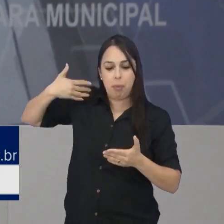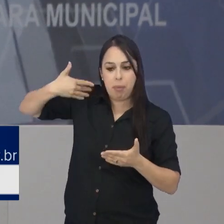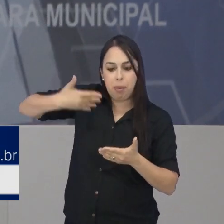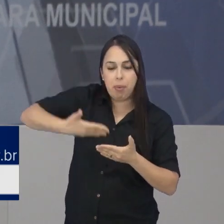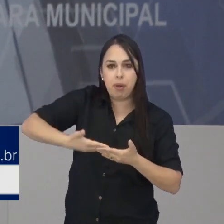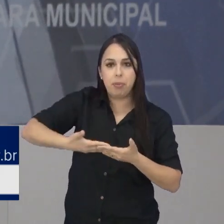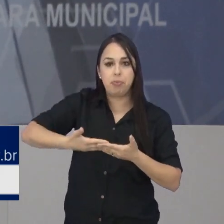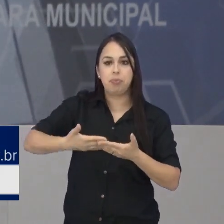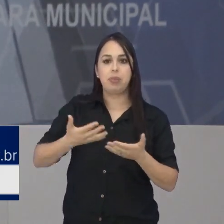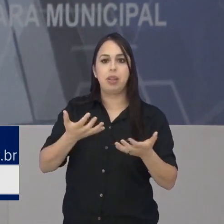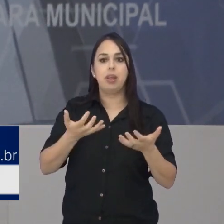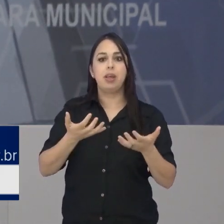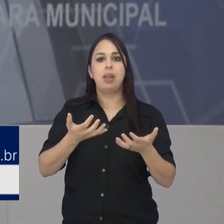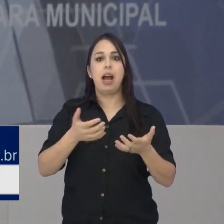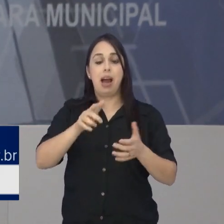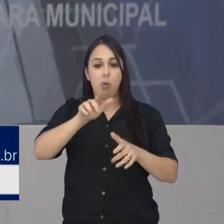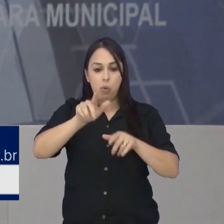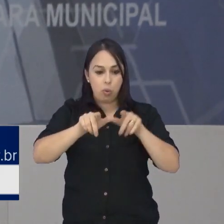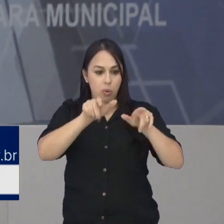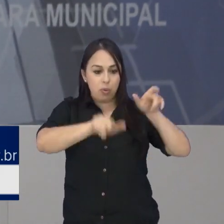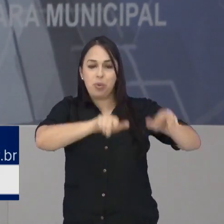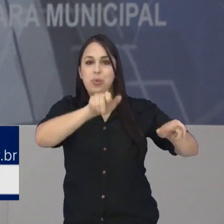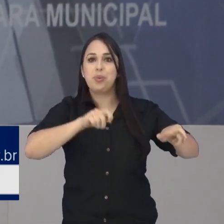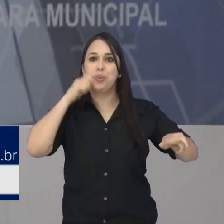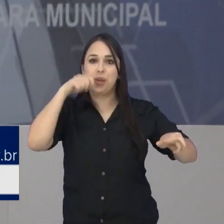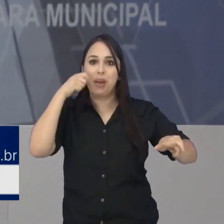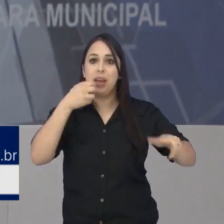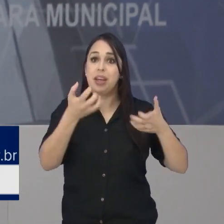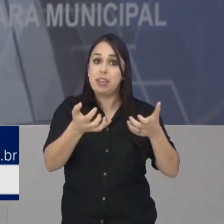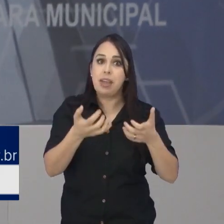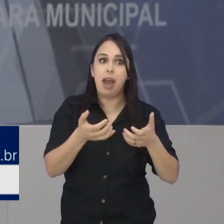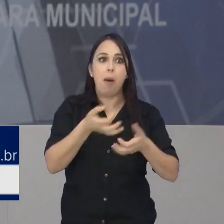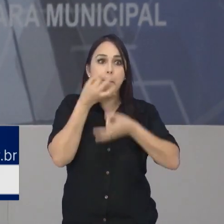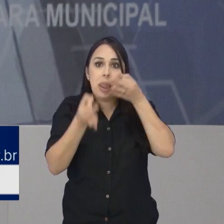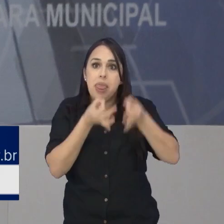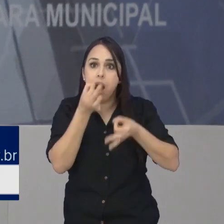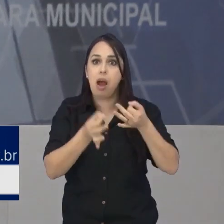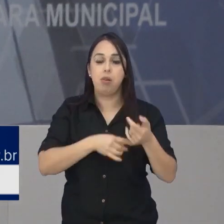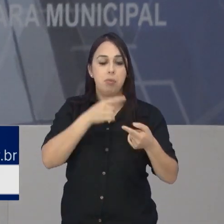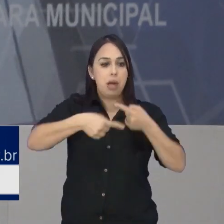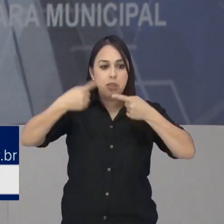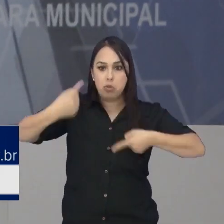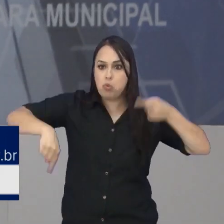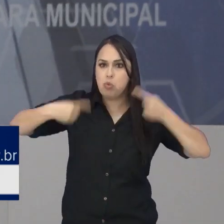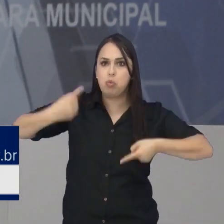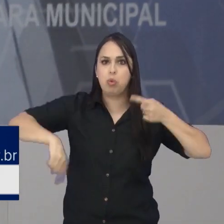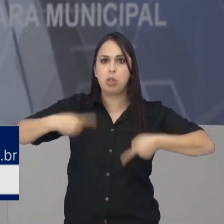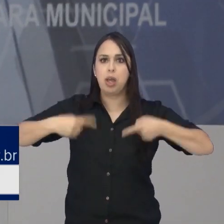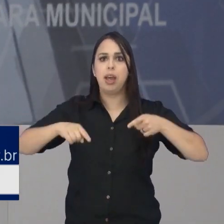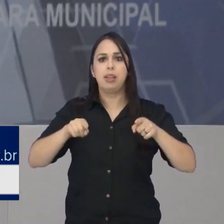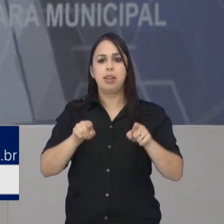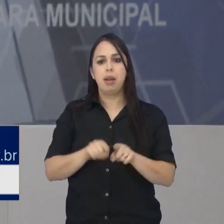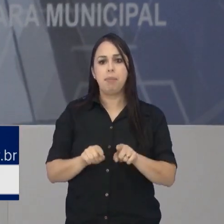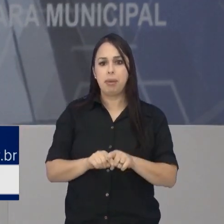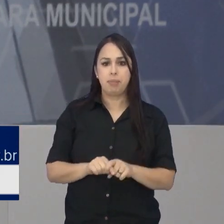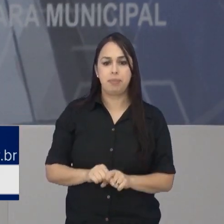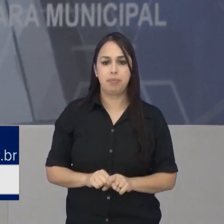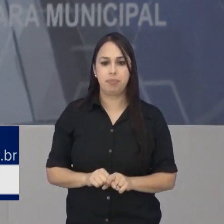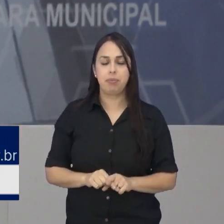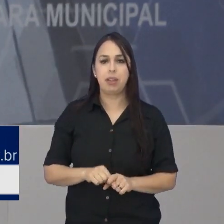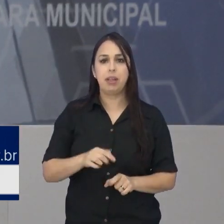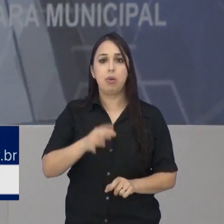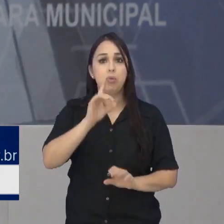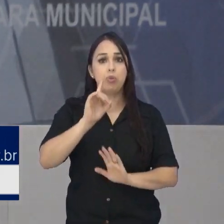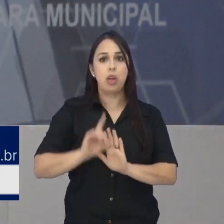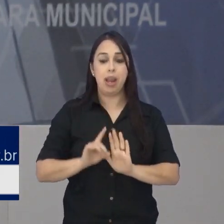eles estão querendo ser ouvidos, pedindo fórum para debate, para discussão, até mesmo para terem o direito